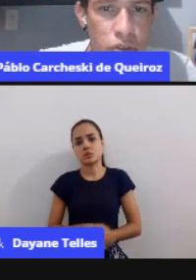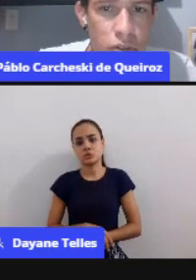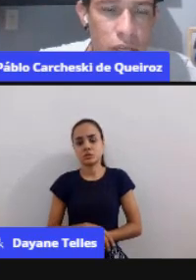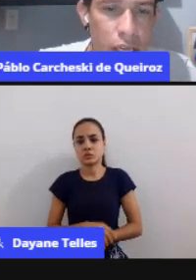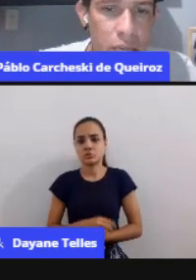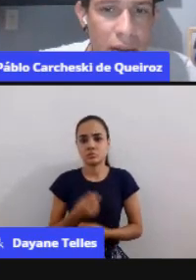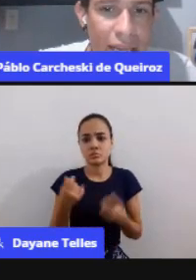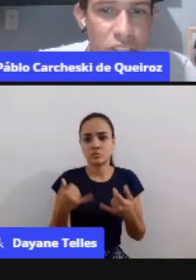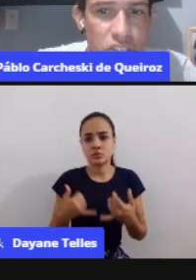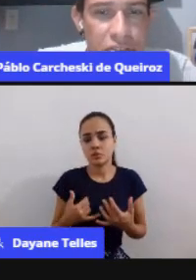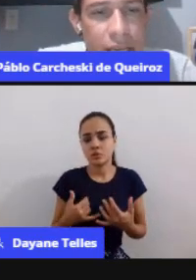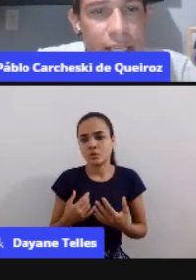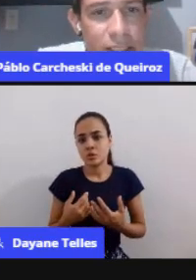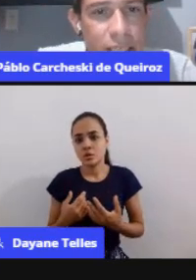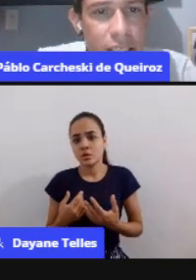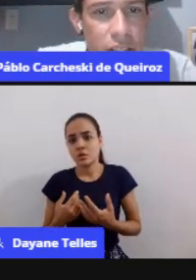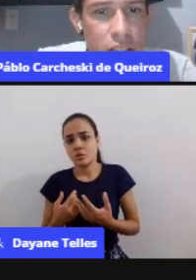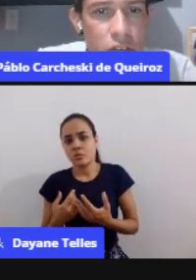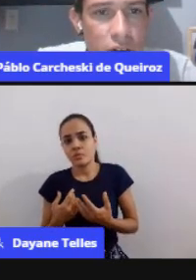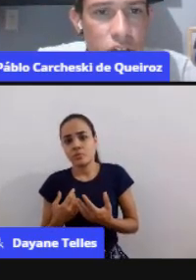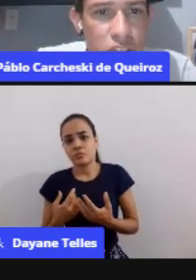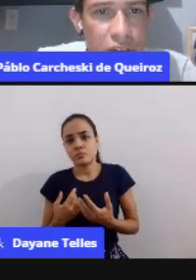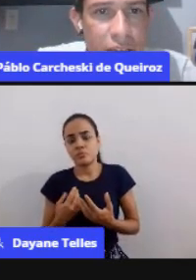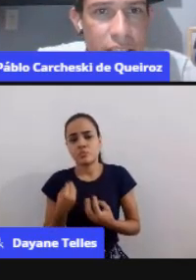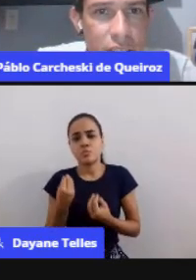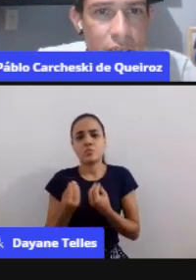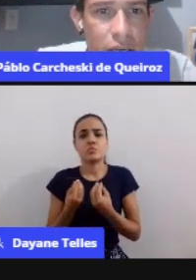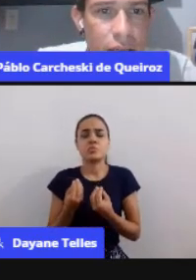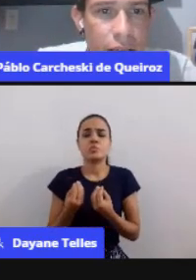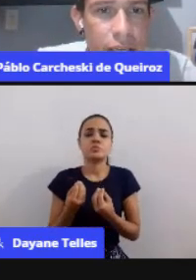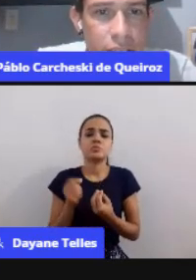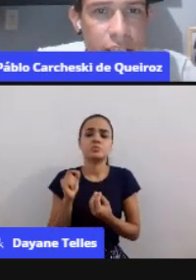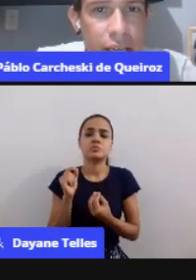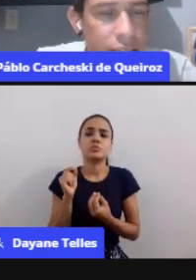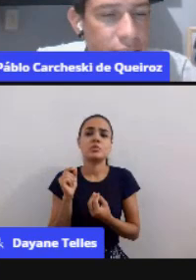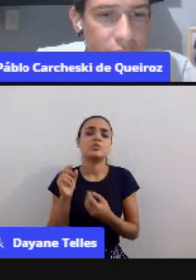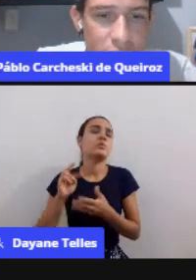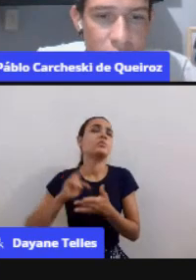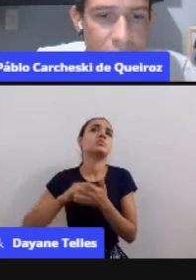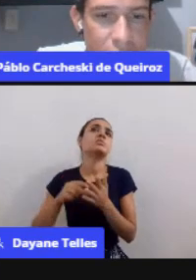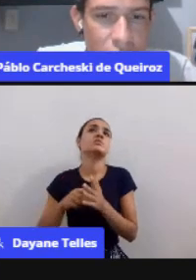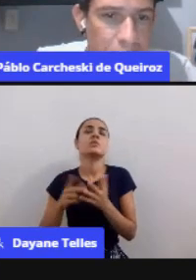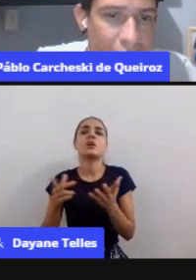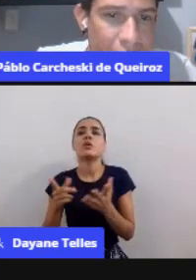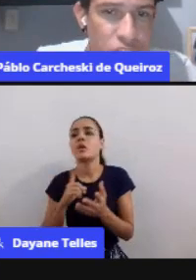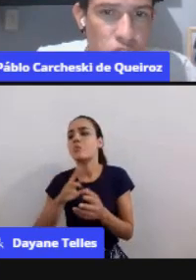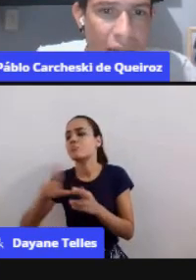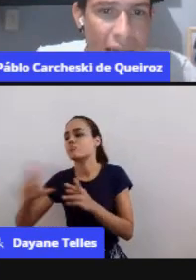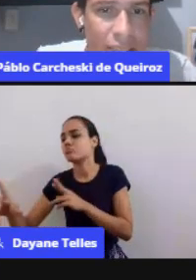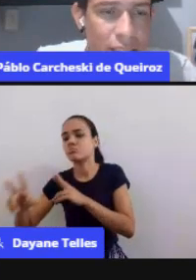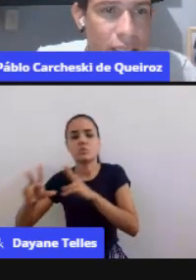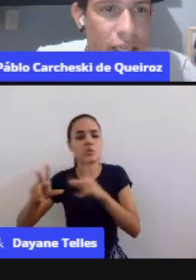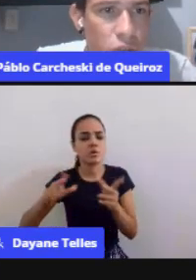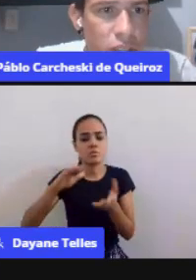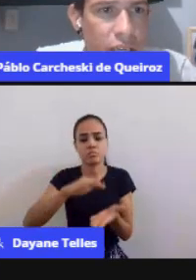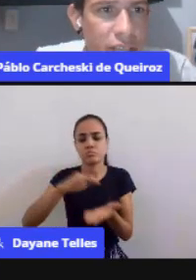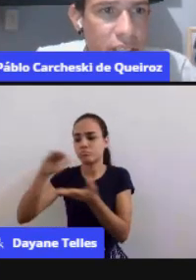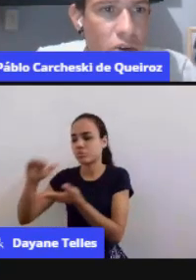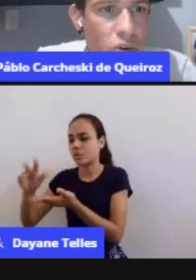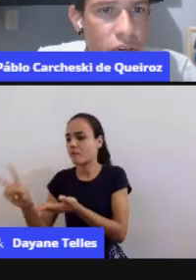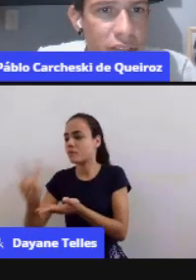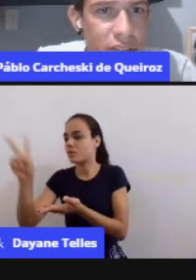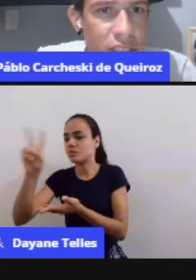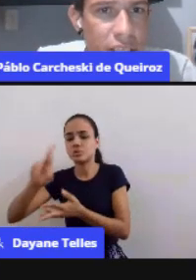mesmo produto em embalagens diferentes, né? E com valores diferentes? Aí entra, né, a questão ambiental, né? Plástico, lata, né? O